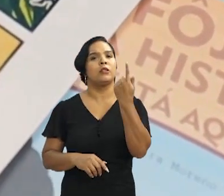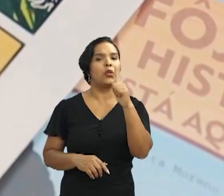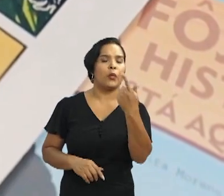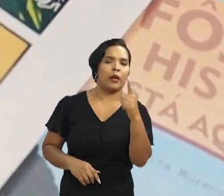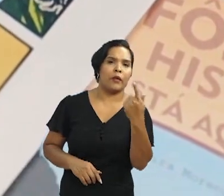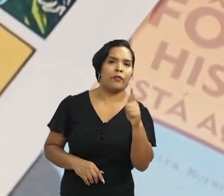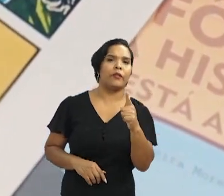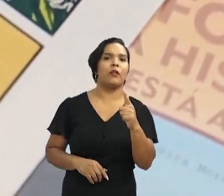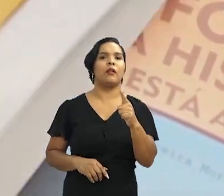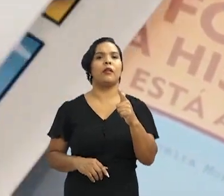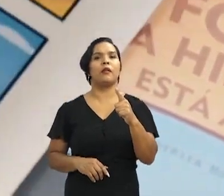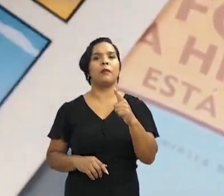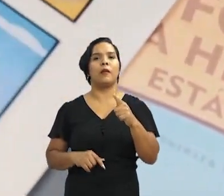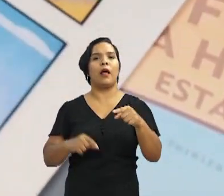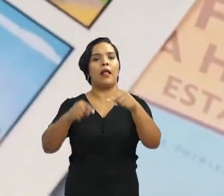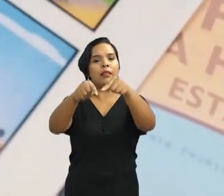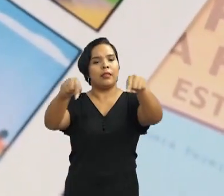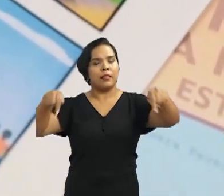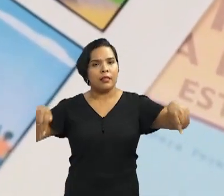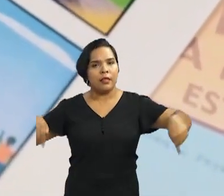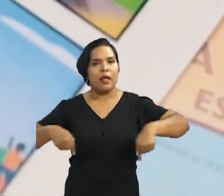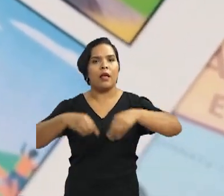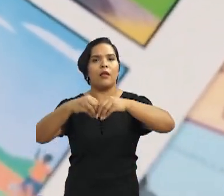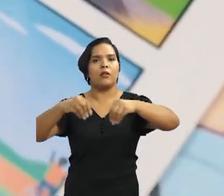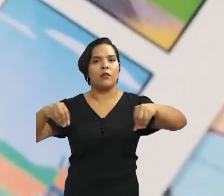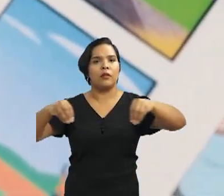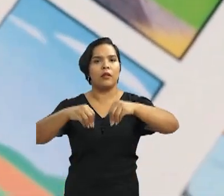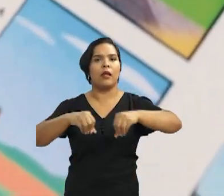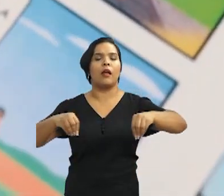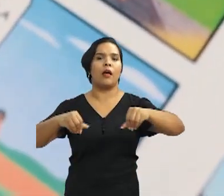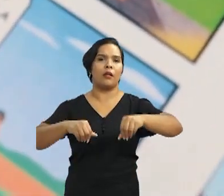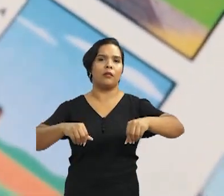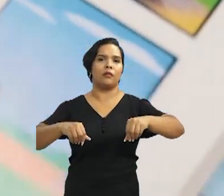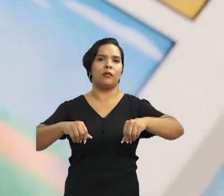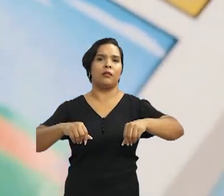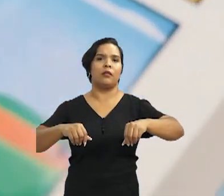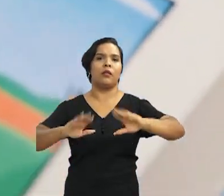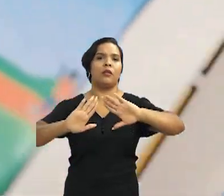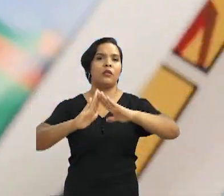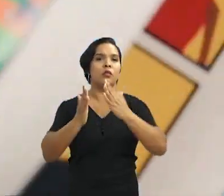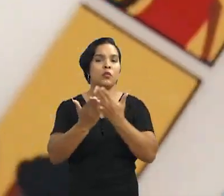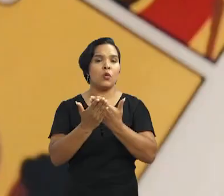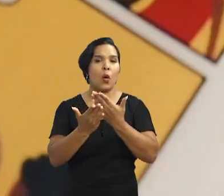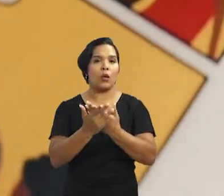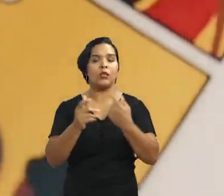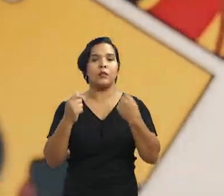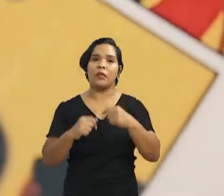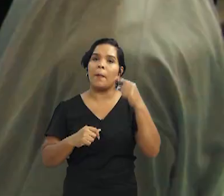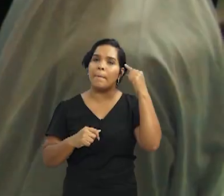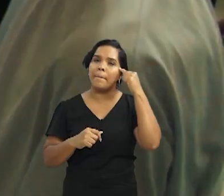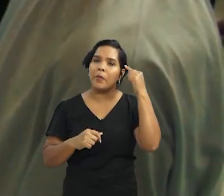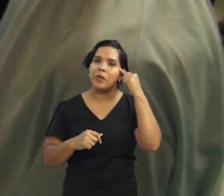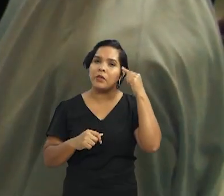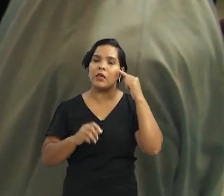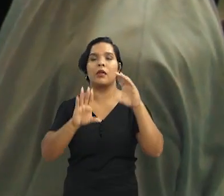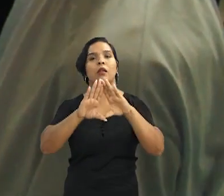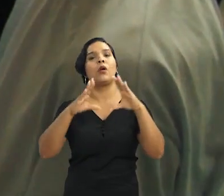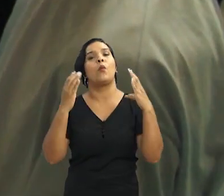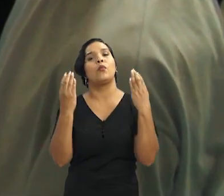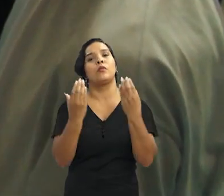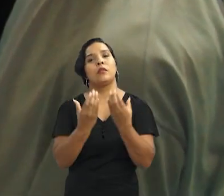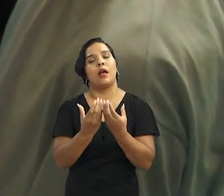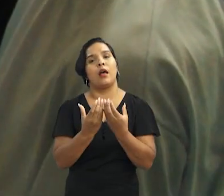portuguesa, ciências, geografia, a questão da territorialidade. Pensar nas escolas urbanas como escolas que